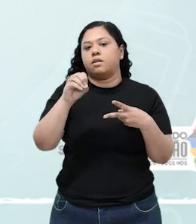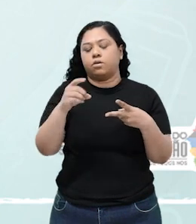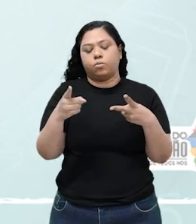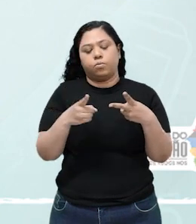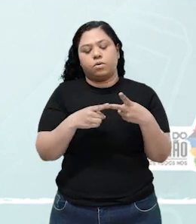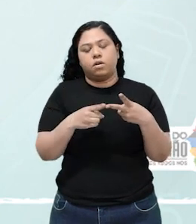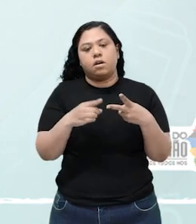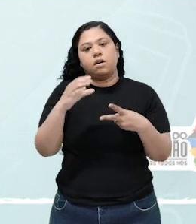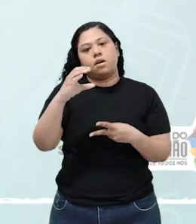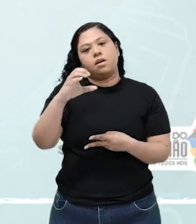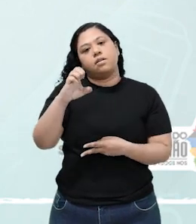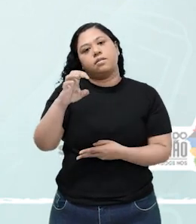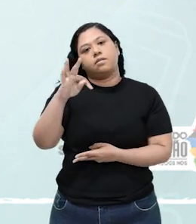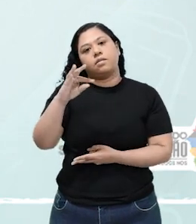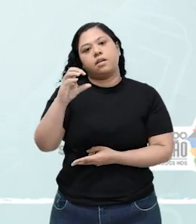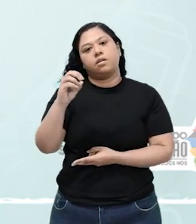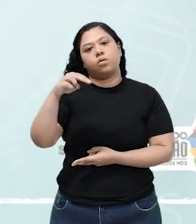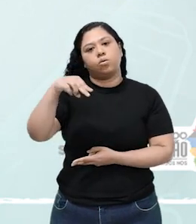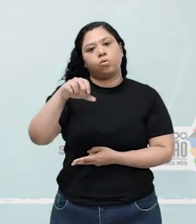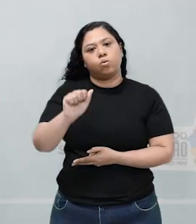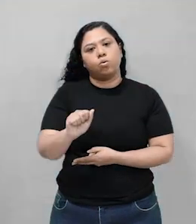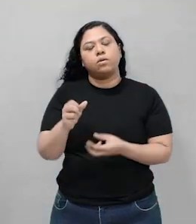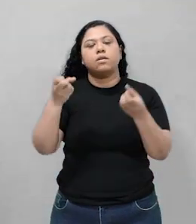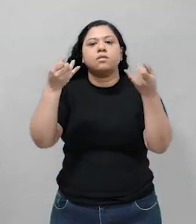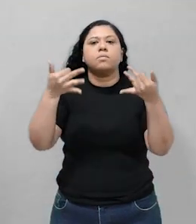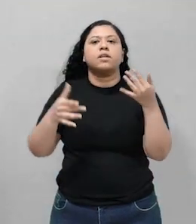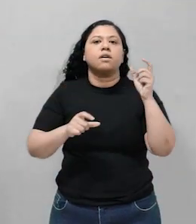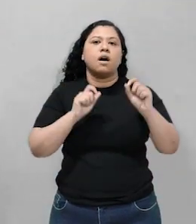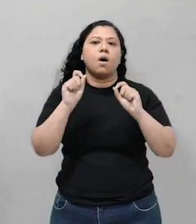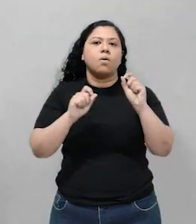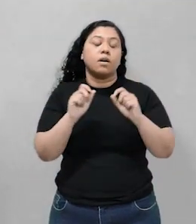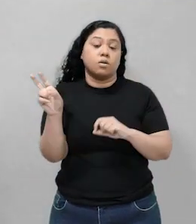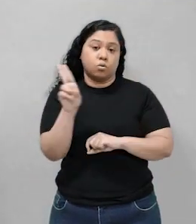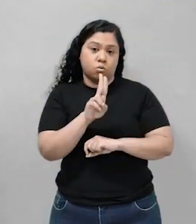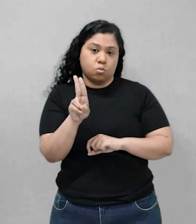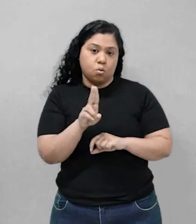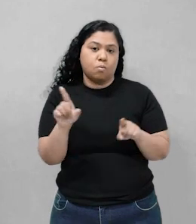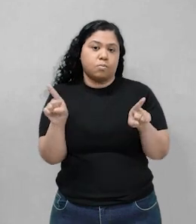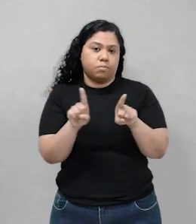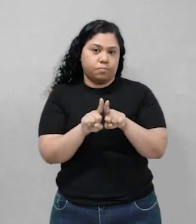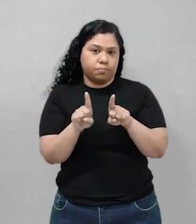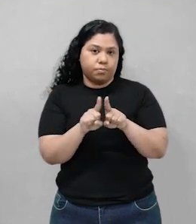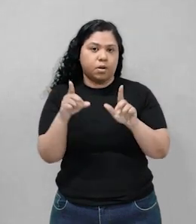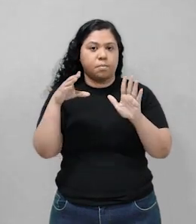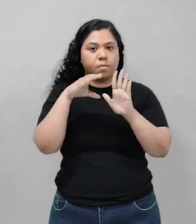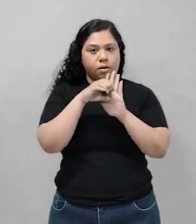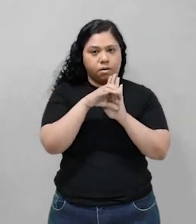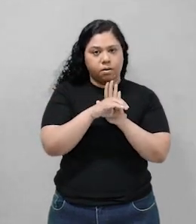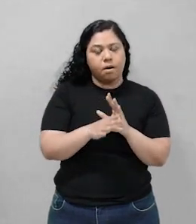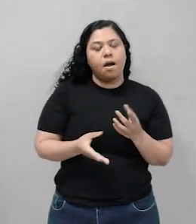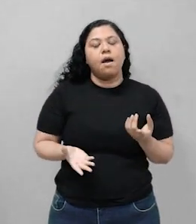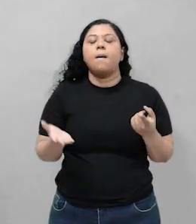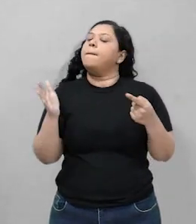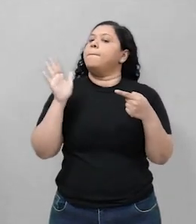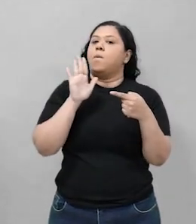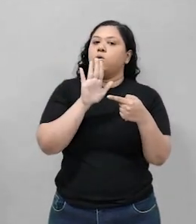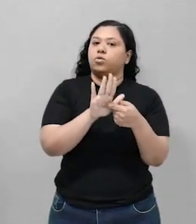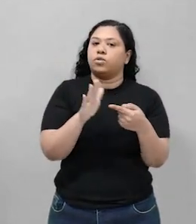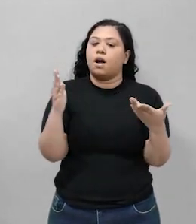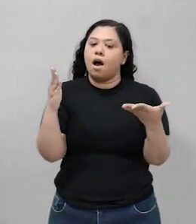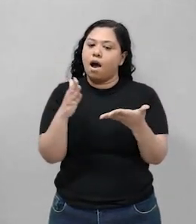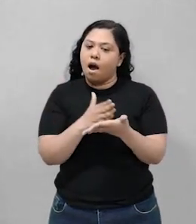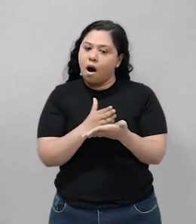nomenclatura, os conceitos, nomenclatura e apresentar alguns aldeídos e algumas